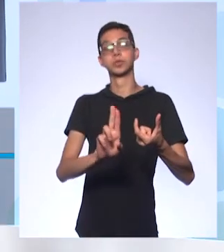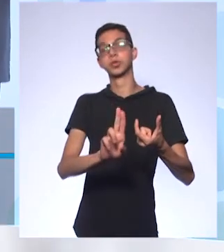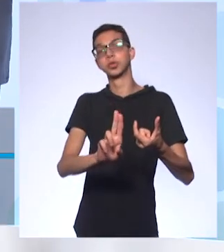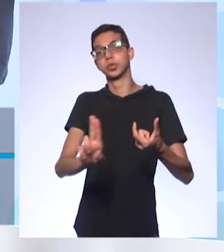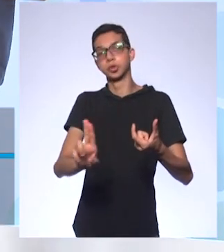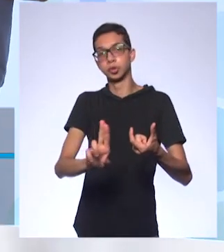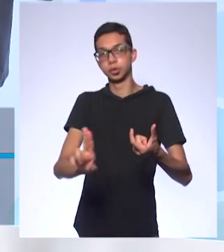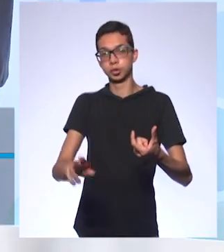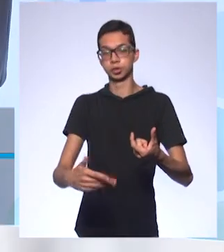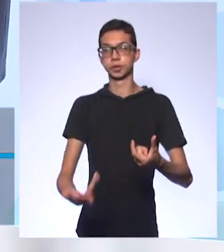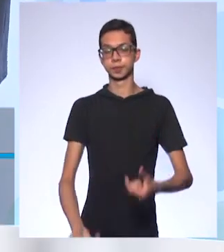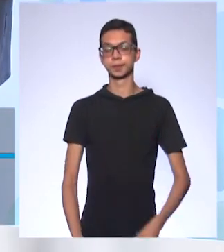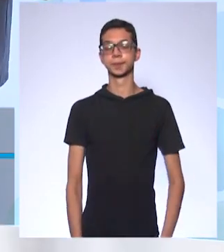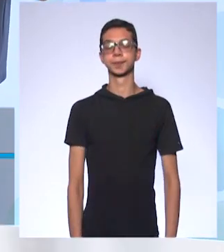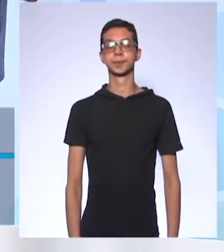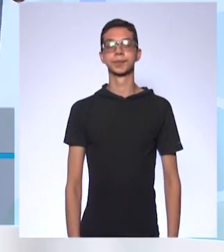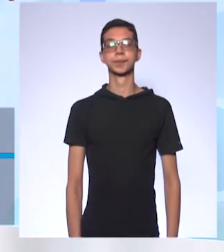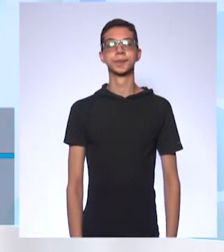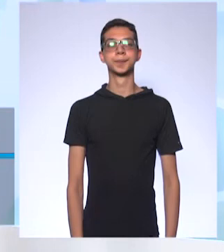adversativa,